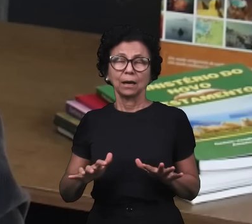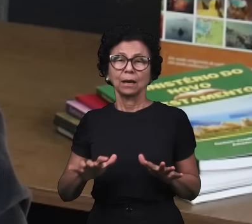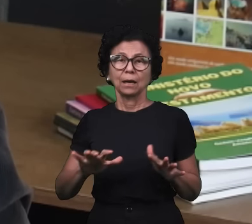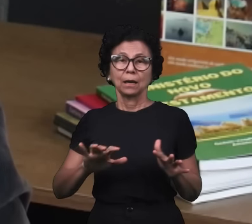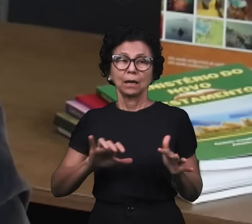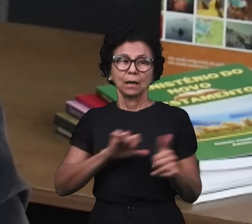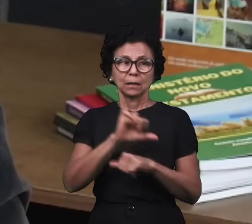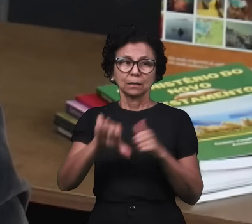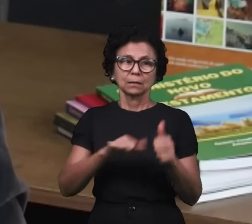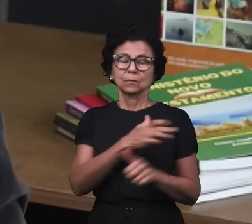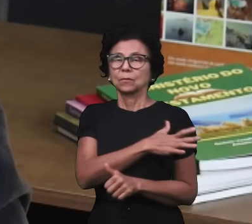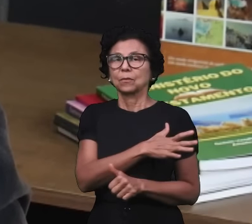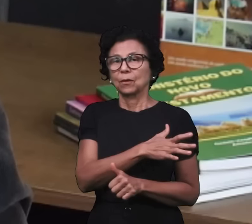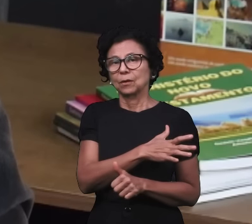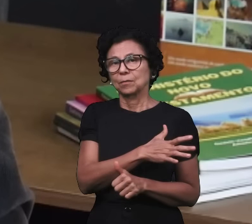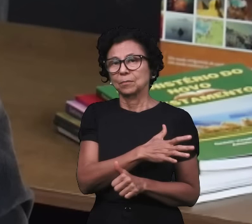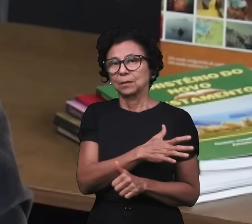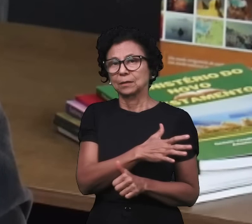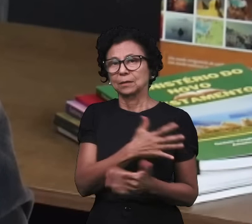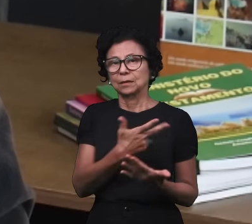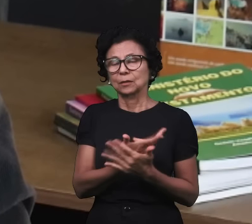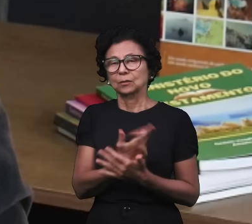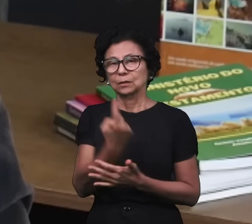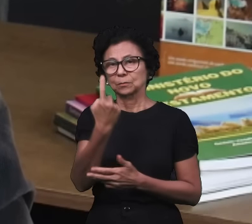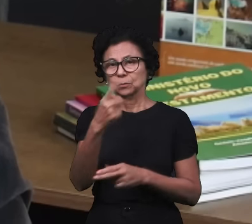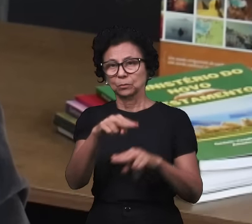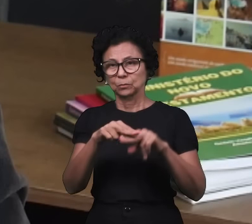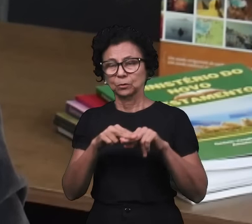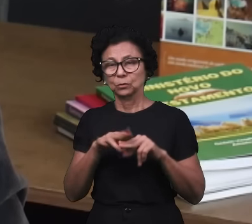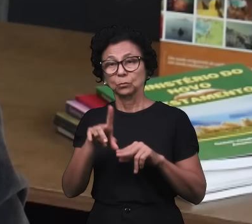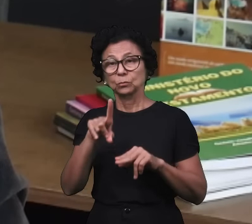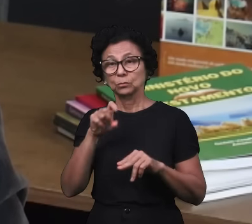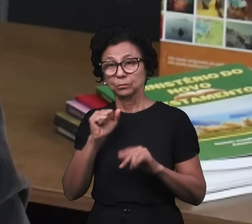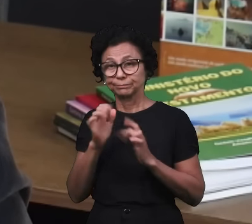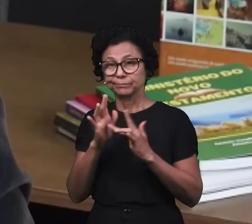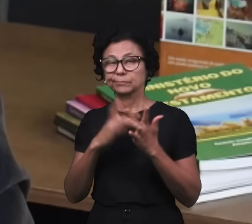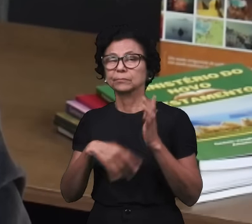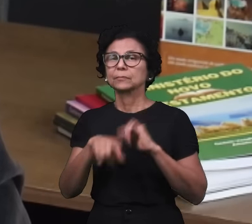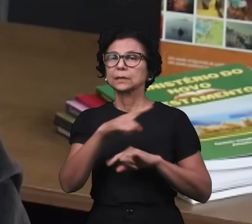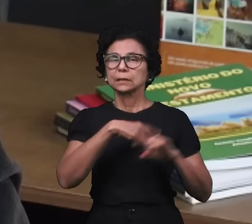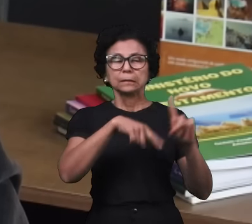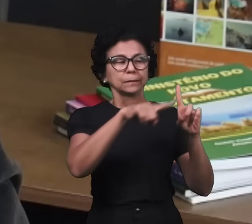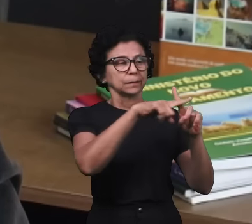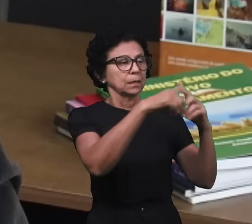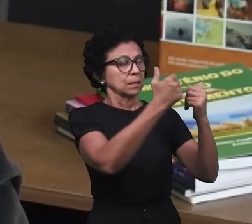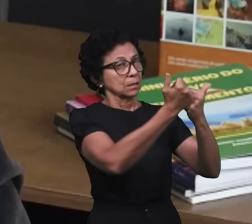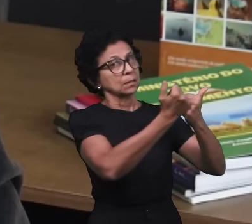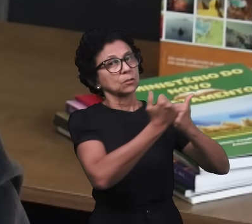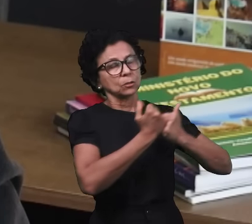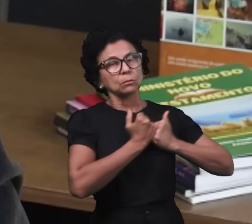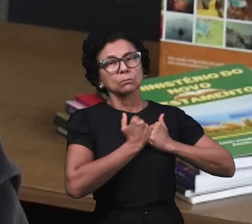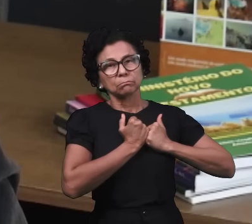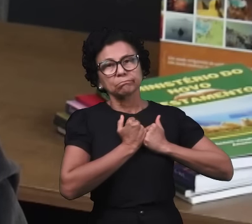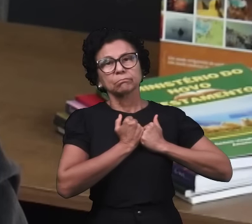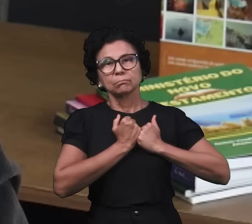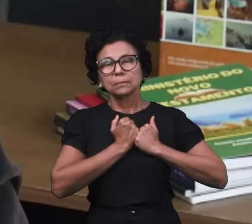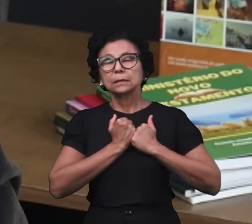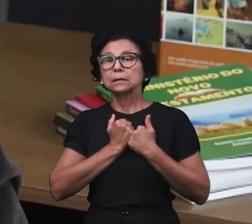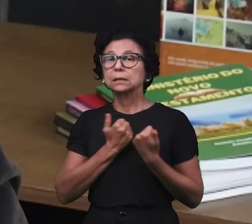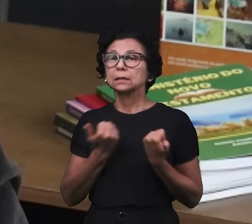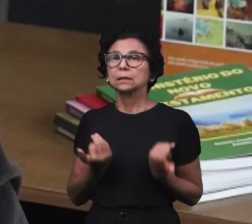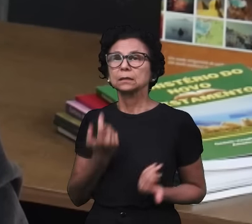motivo, porque um dia Jesus ele morreu na cruz do Calvário por nós, né? E eles viveram isso. Interessante